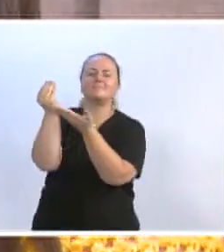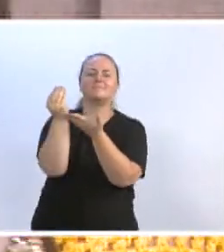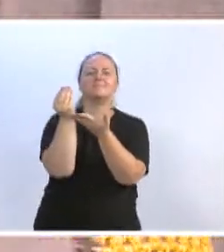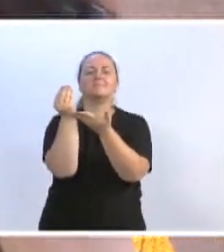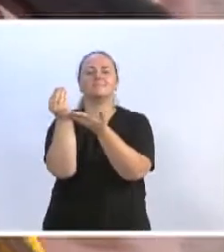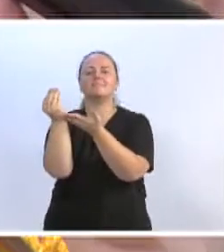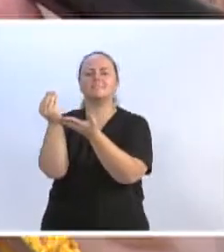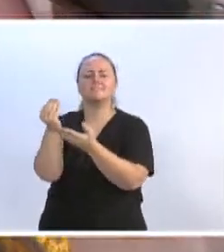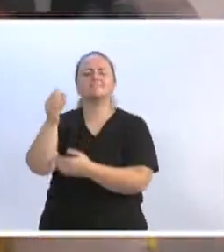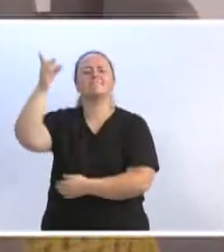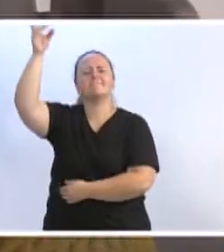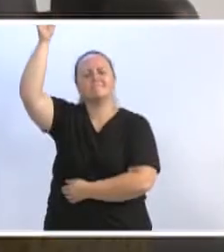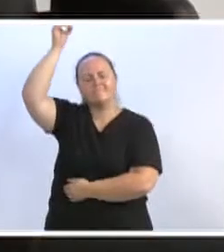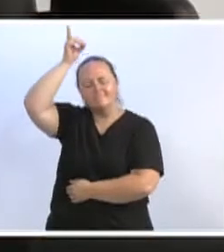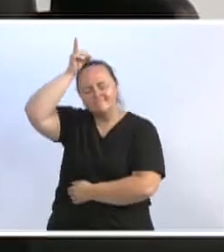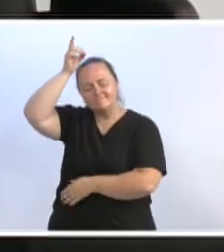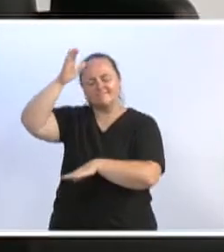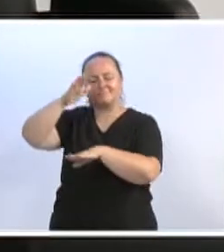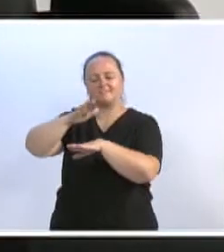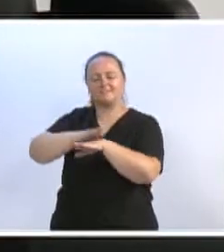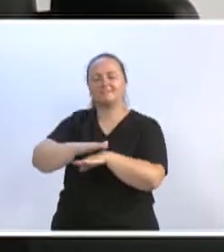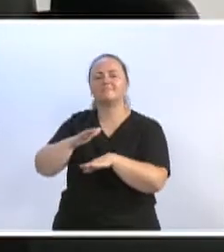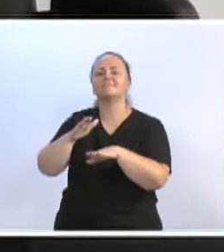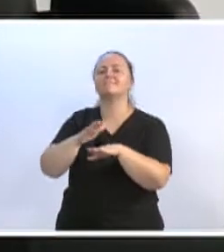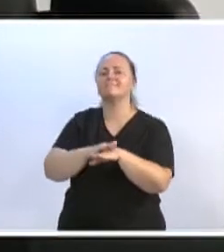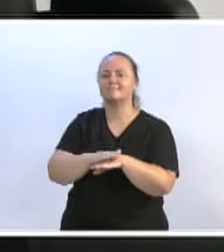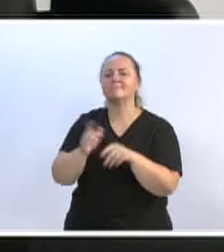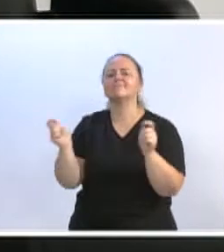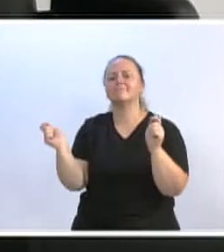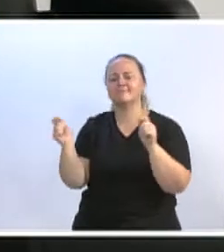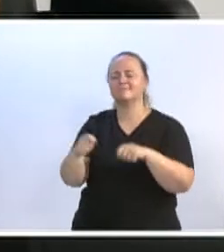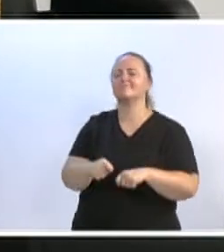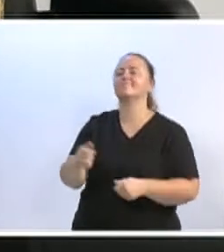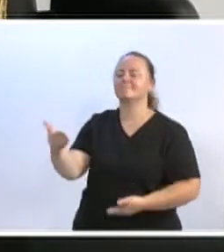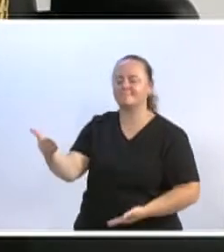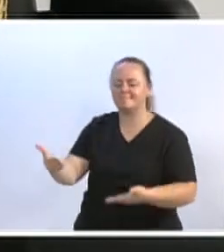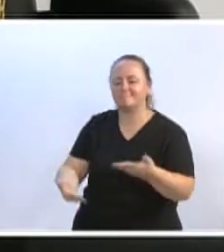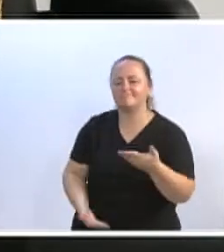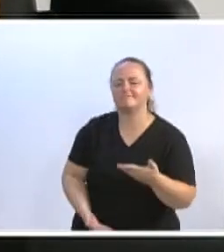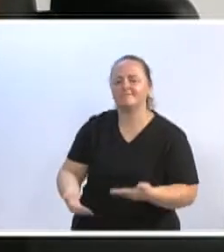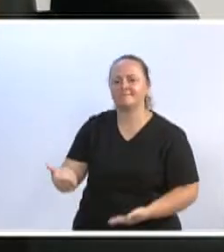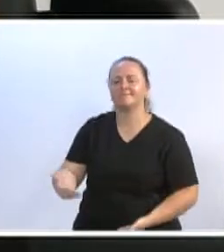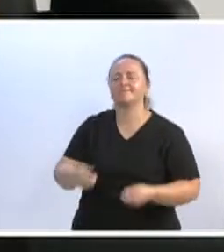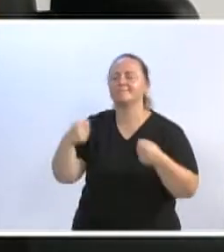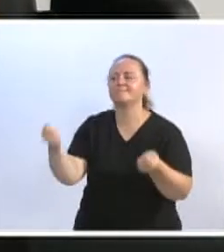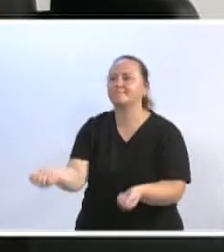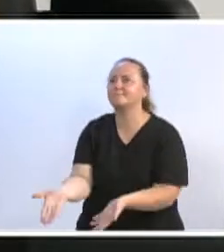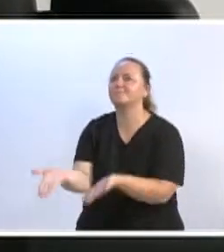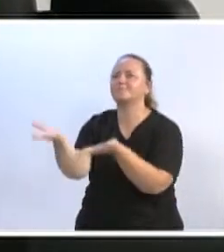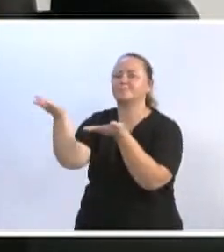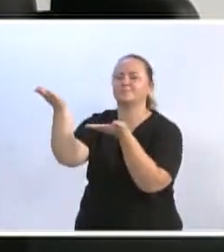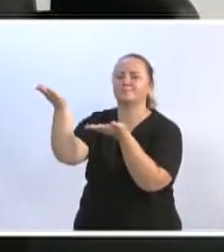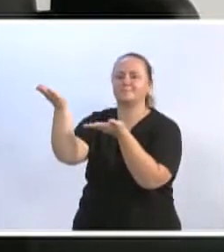consagrei. Meus dons e talentos são pra